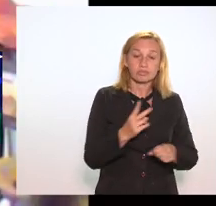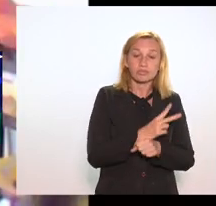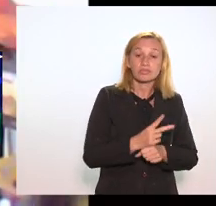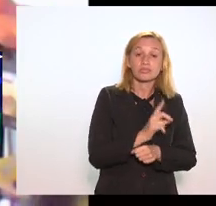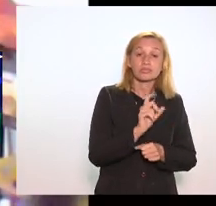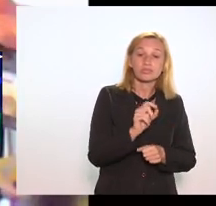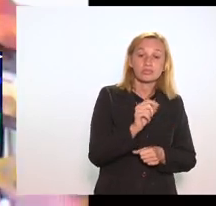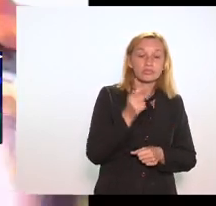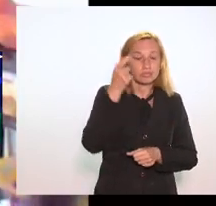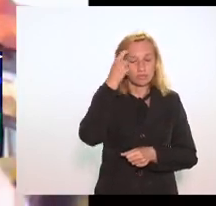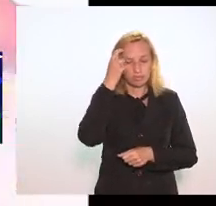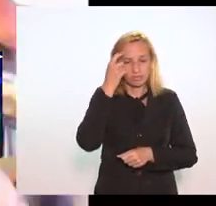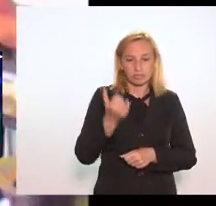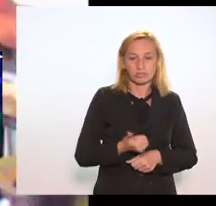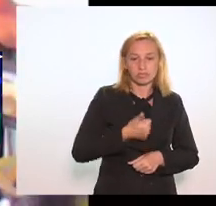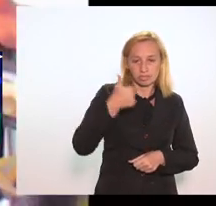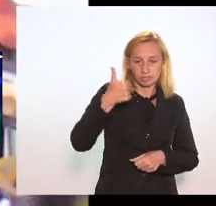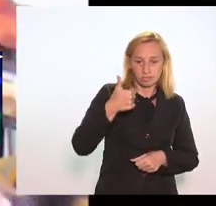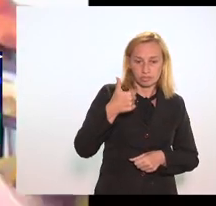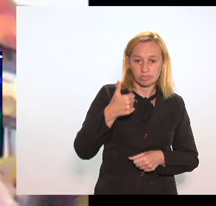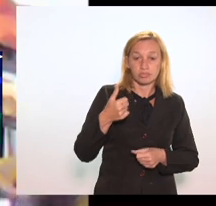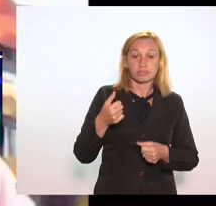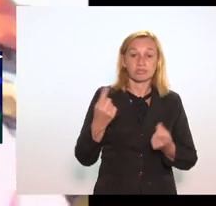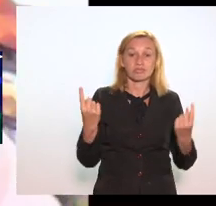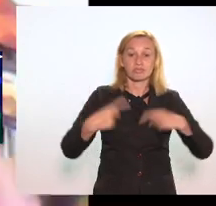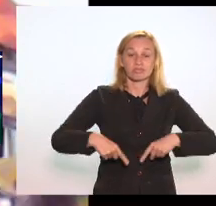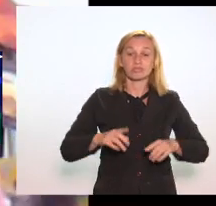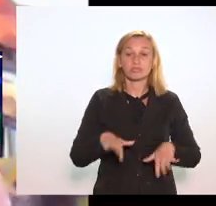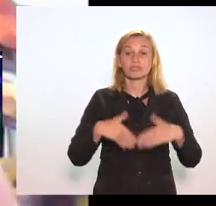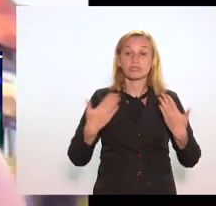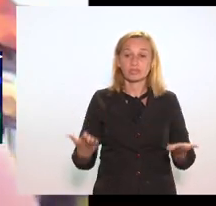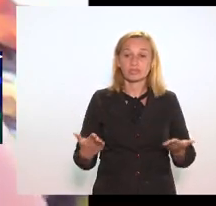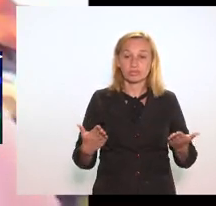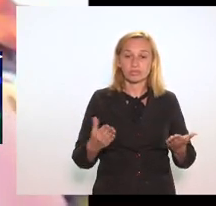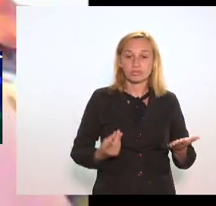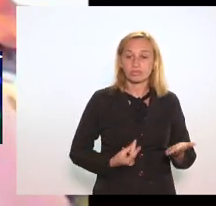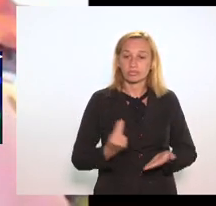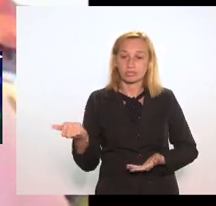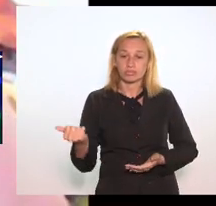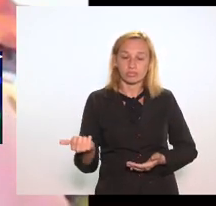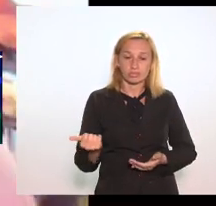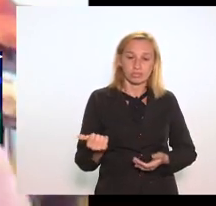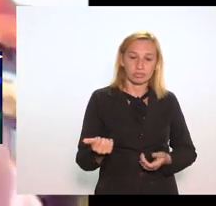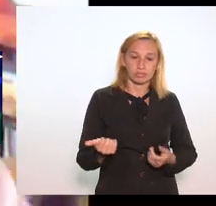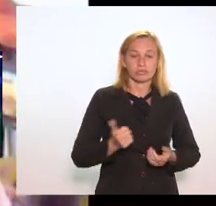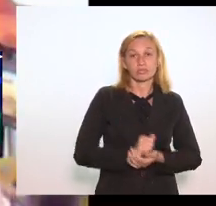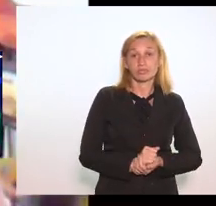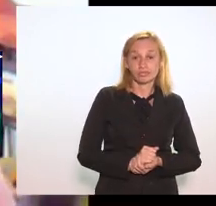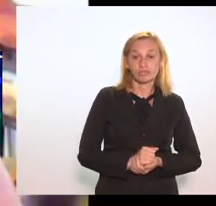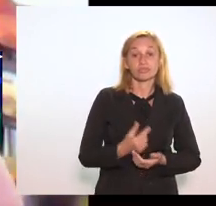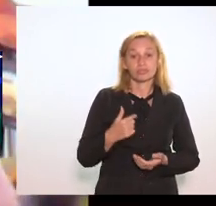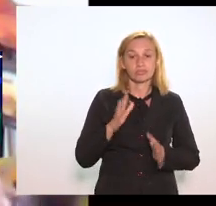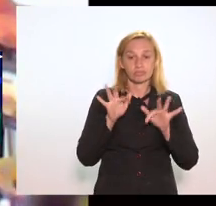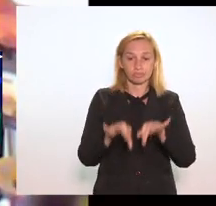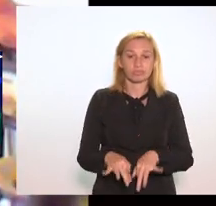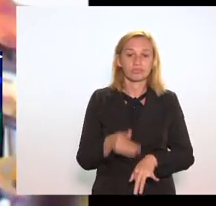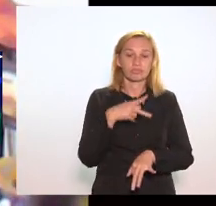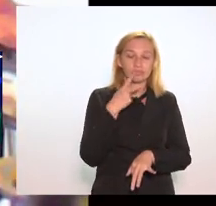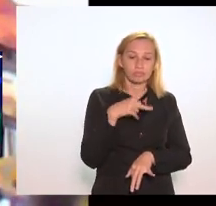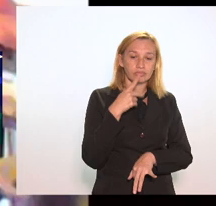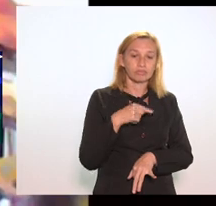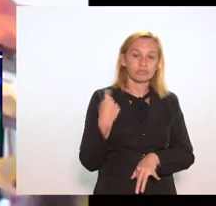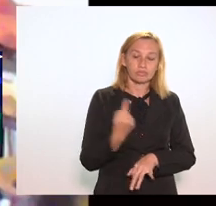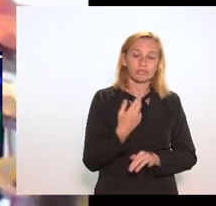se possível construir um consenso se não vamos fazer a disputa de quais vão ser as saídas que vão ser enfrentados então eu cumpro